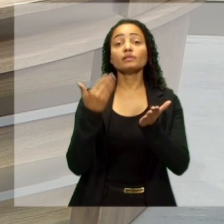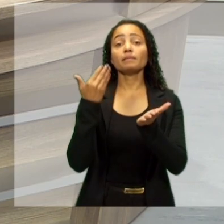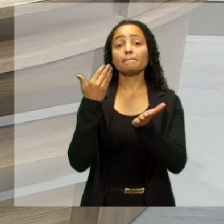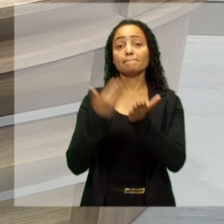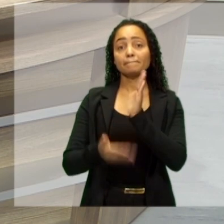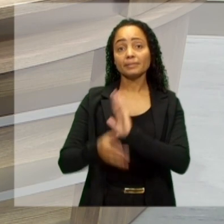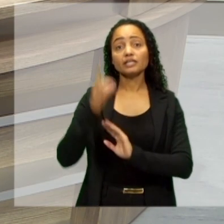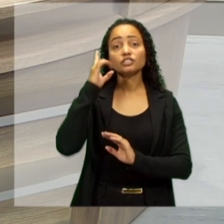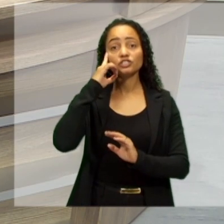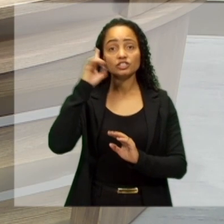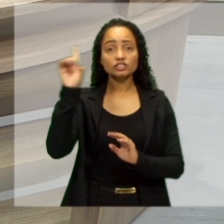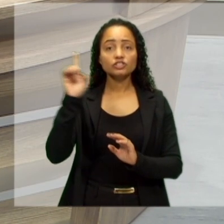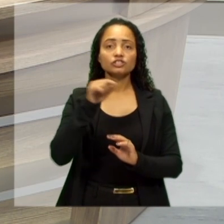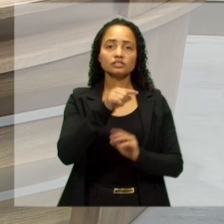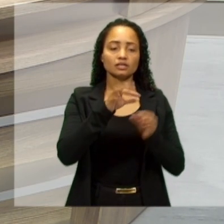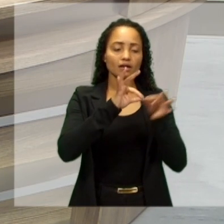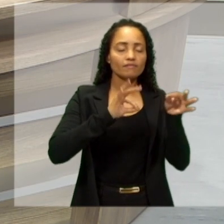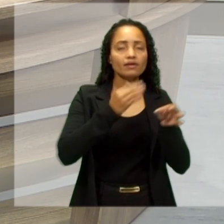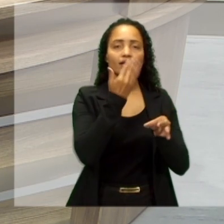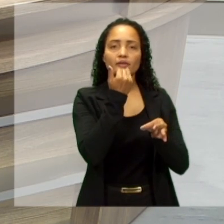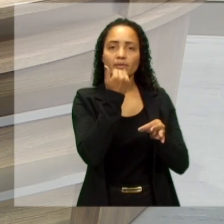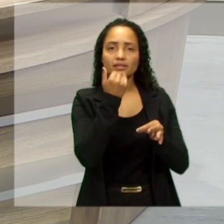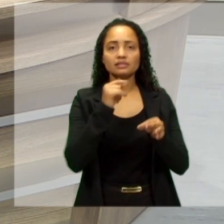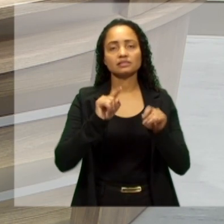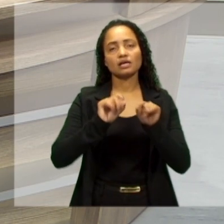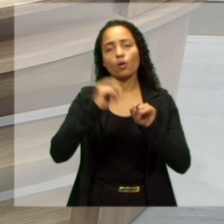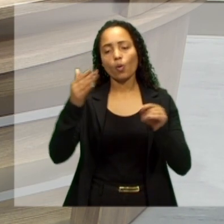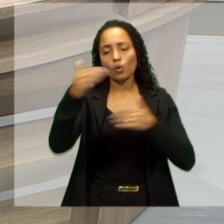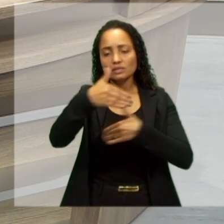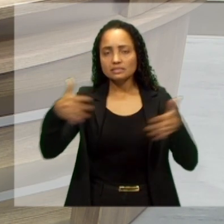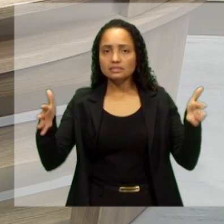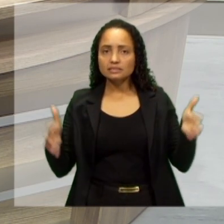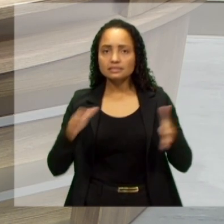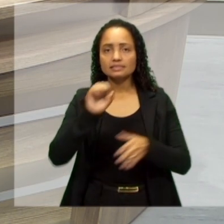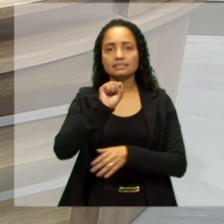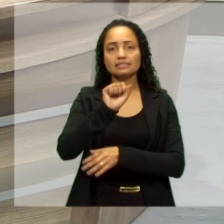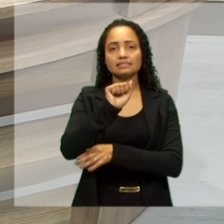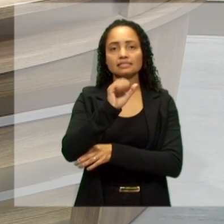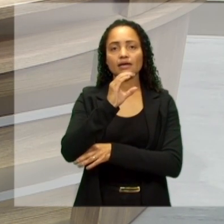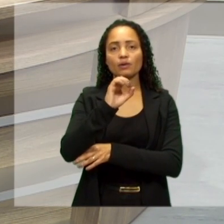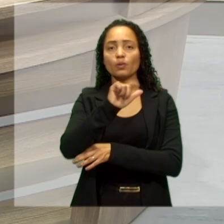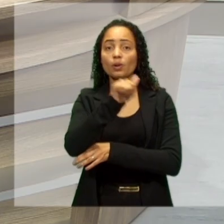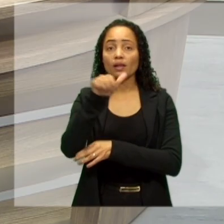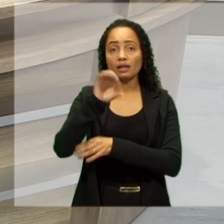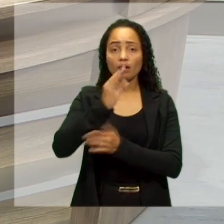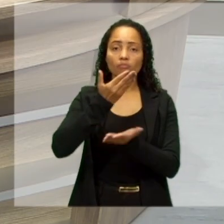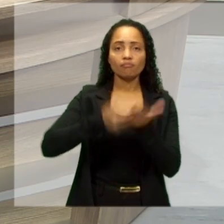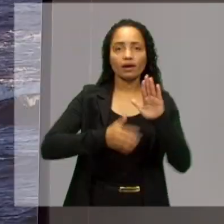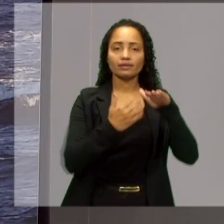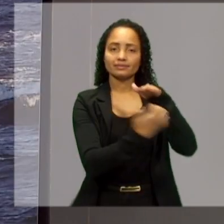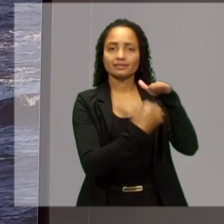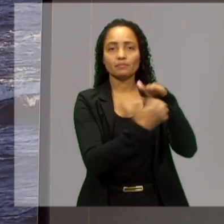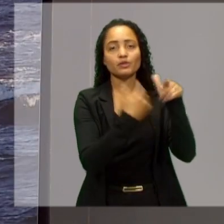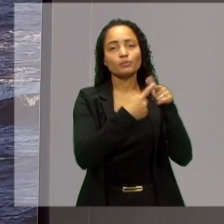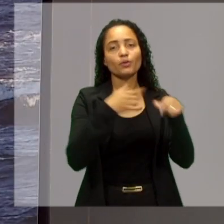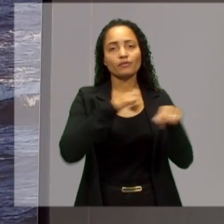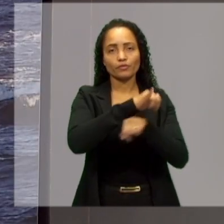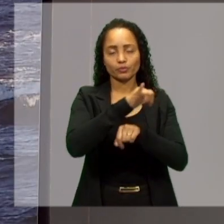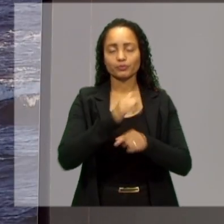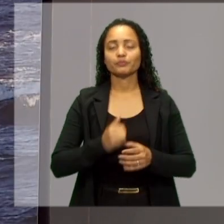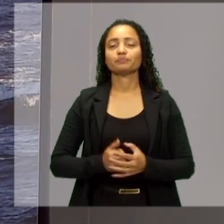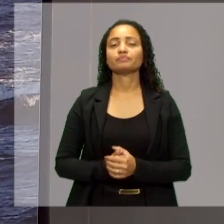Alimentação, ela perde o sacolão, né, às vezes, né? Exatamente. E assim, agora vamos entrar